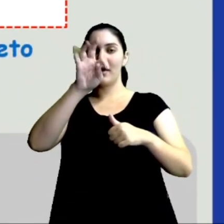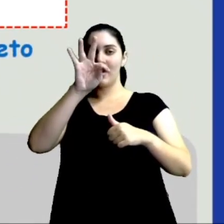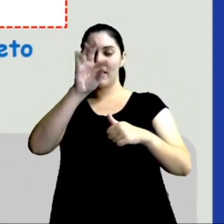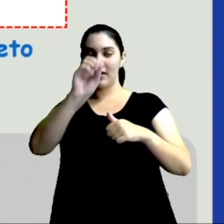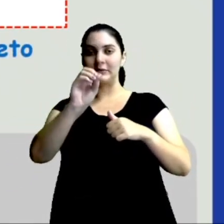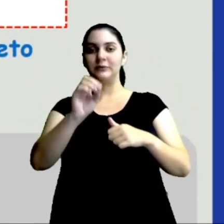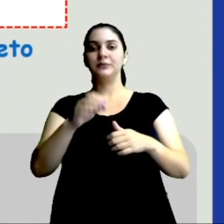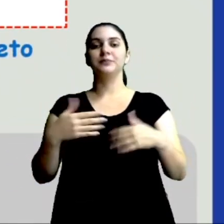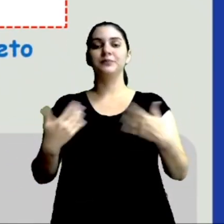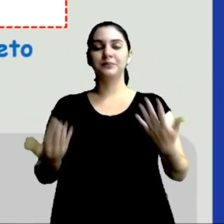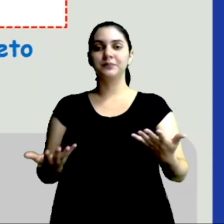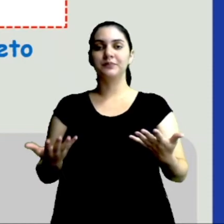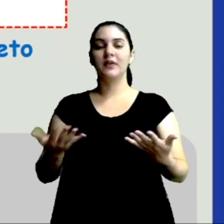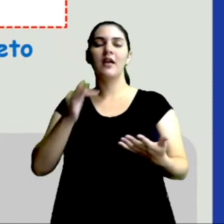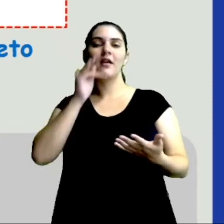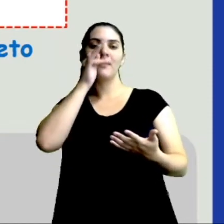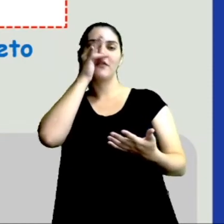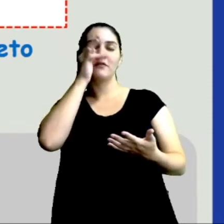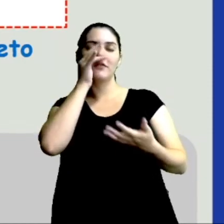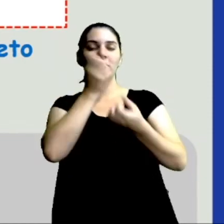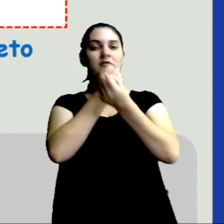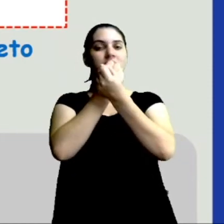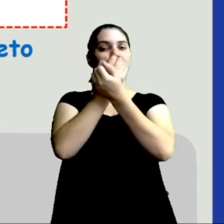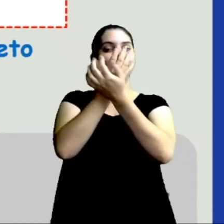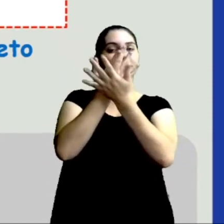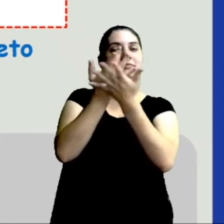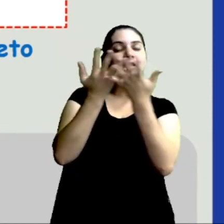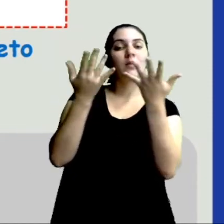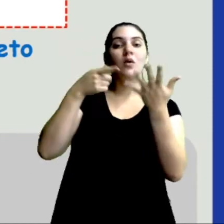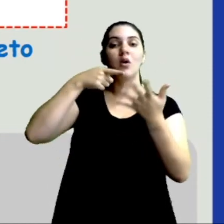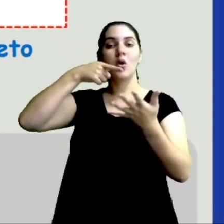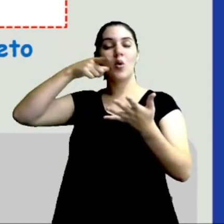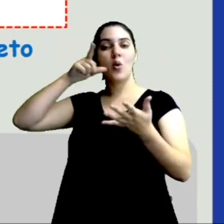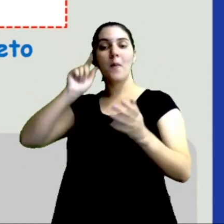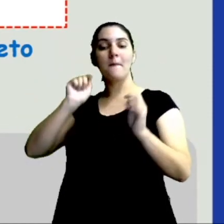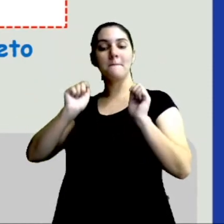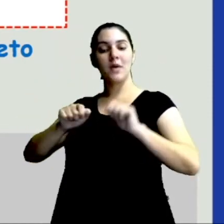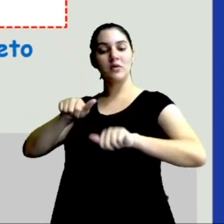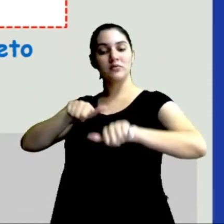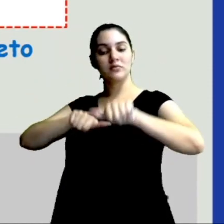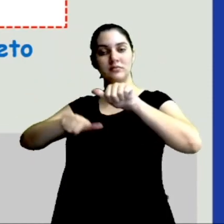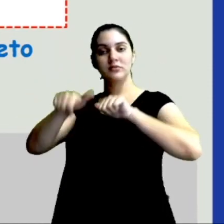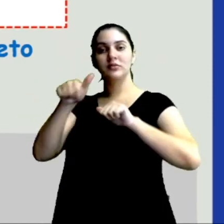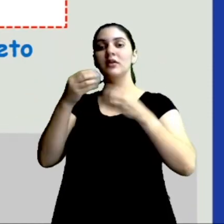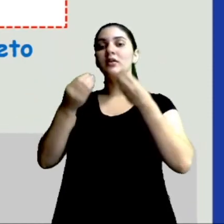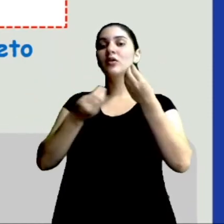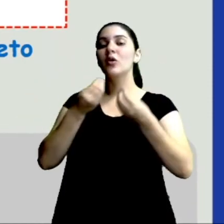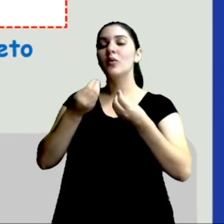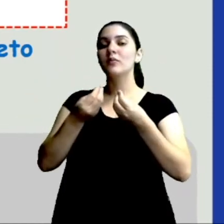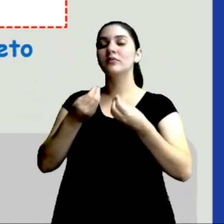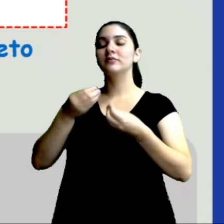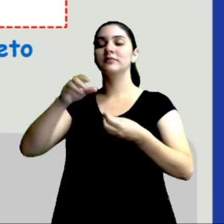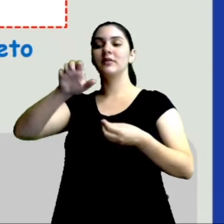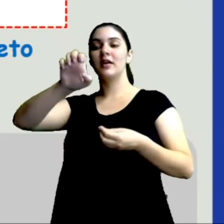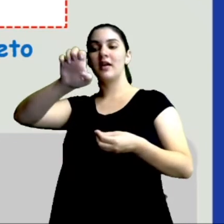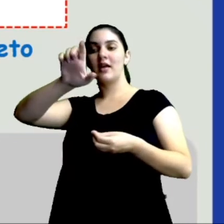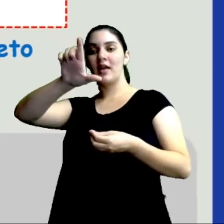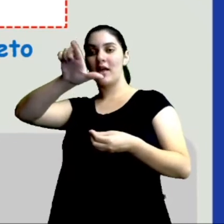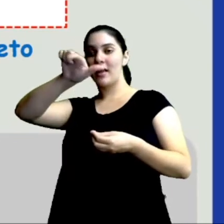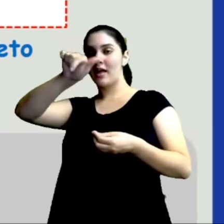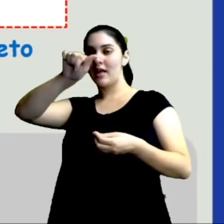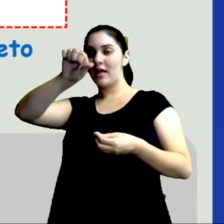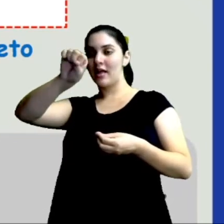Então, quando eu digo as flores desabrocharam ontem, posso substituir pelo pronome do caso reto elas.